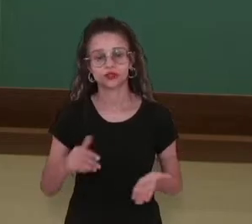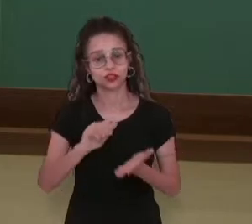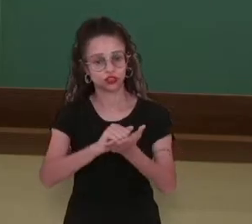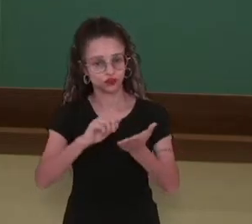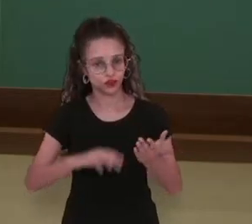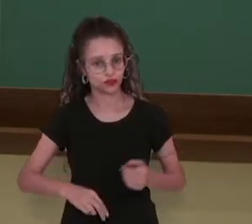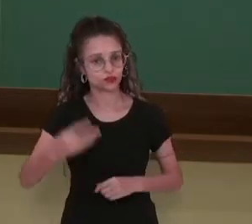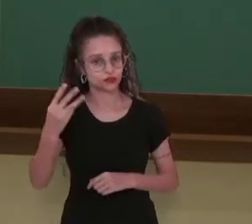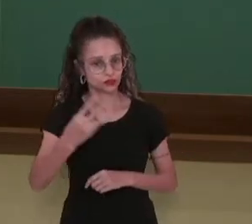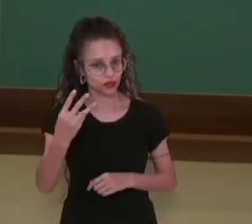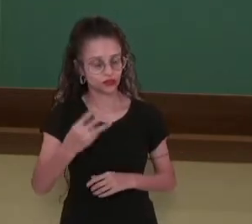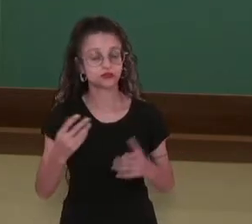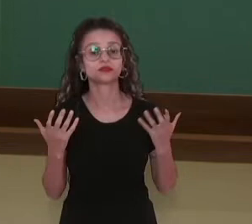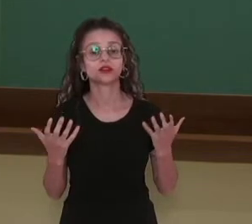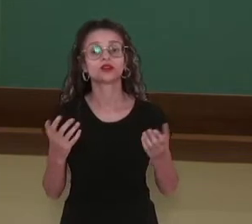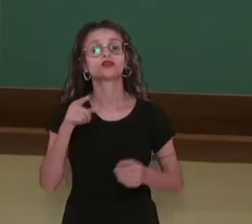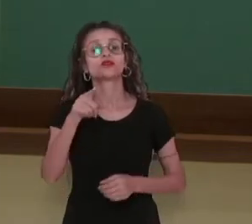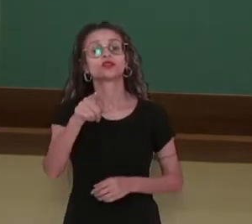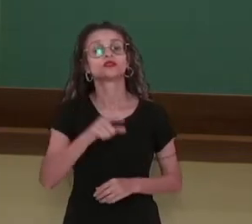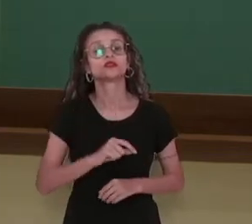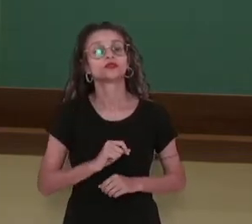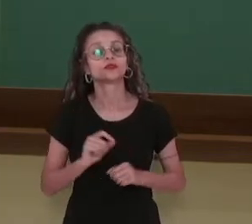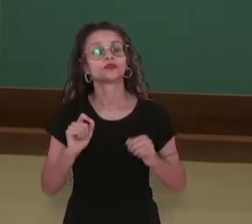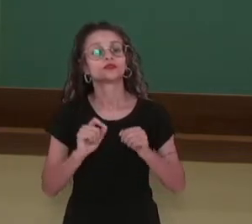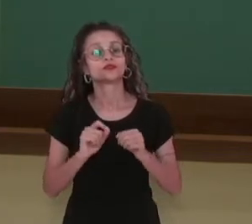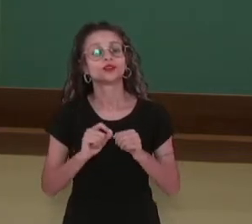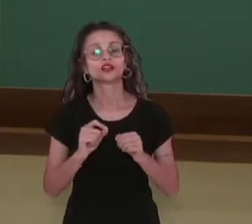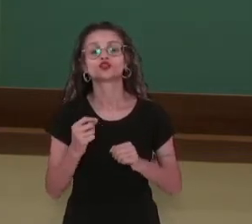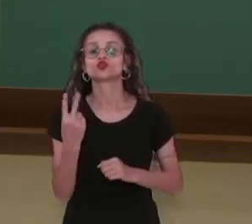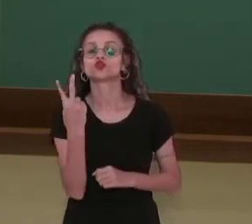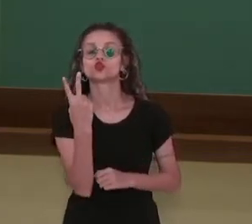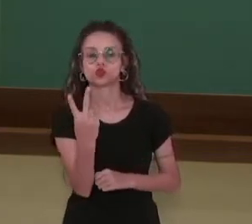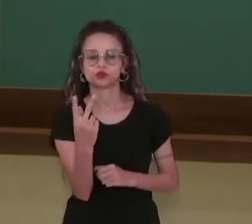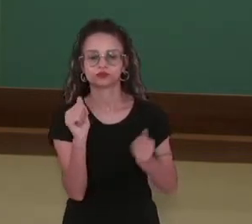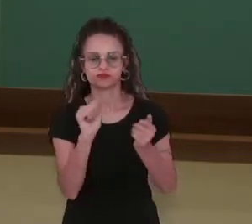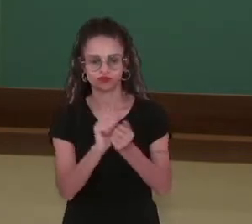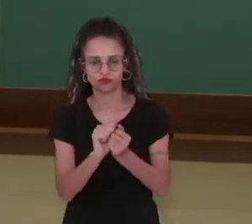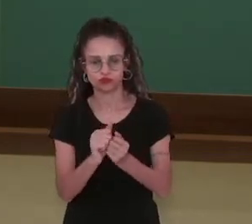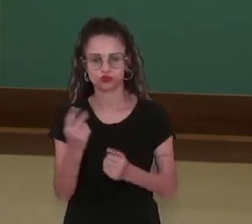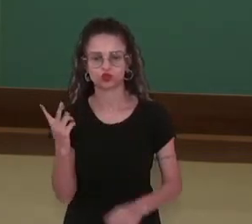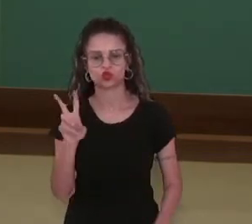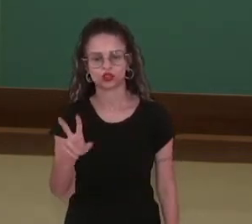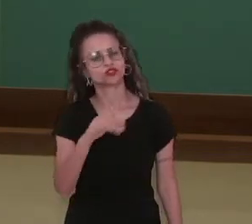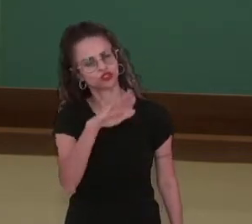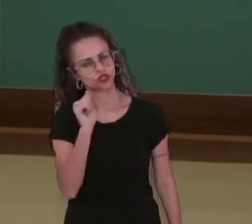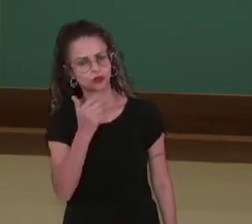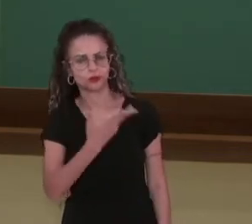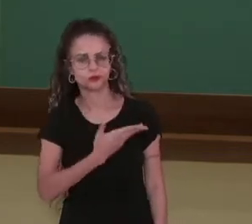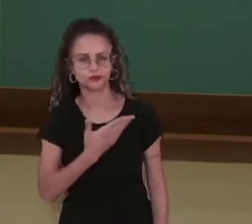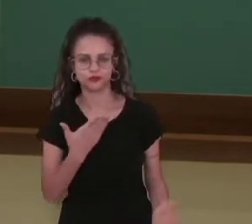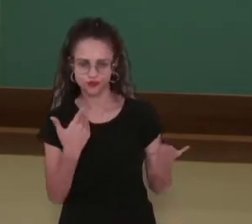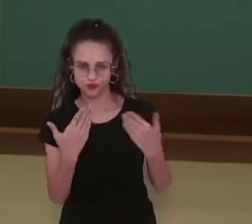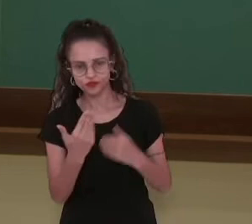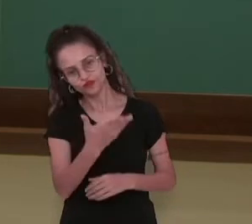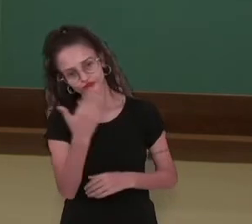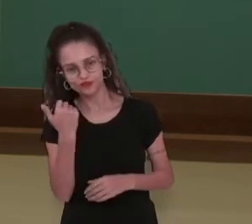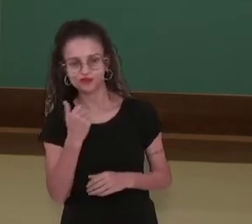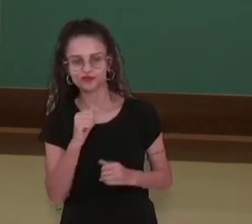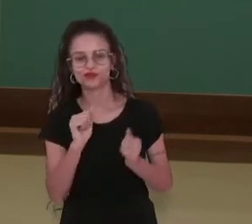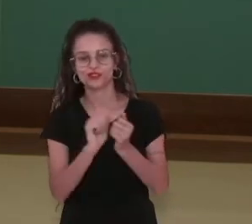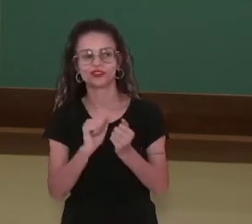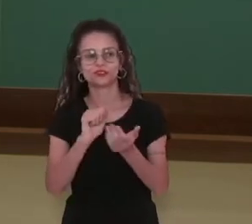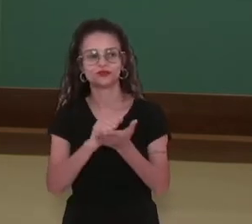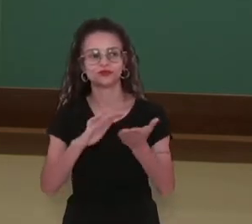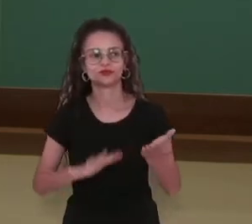atividade 3, o que eu quero? Que vocês formem duplas. Chama um amigo, conversa aí, ó, vem cá, vamos fazer